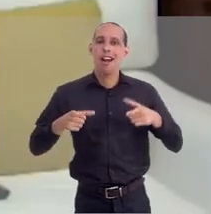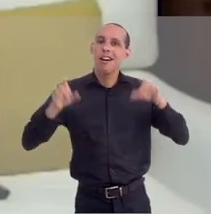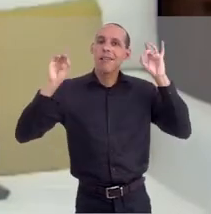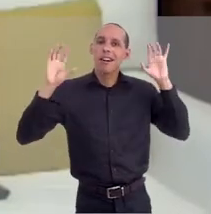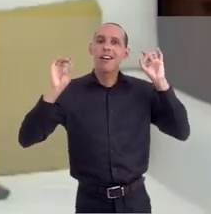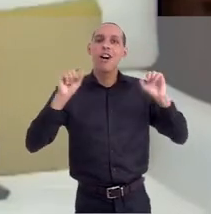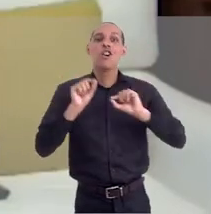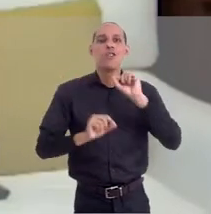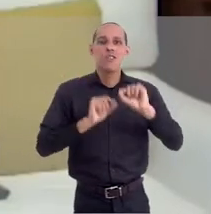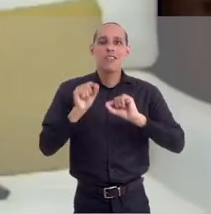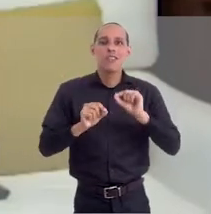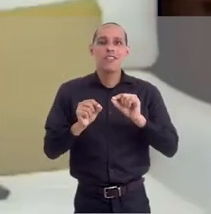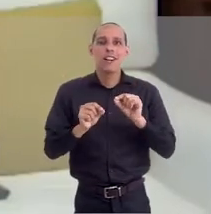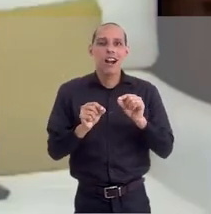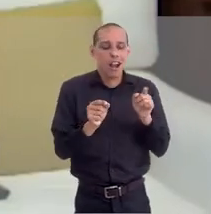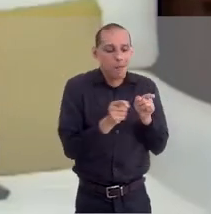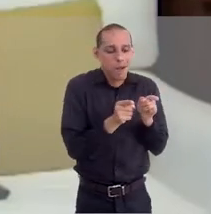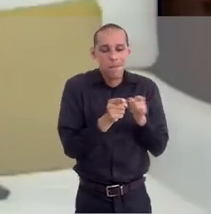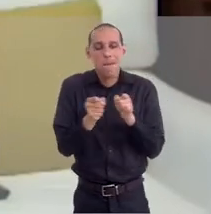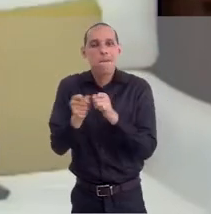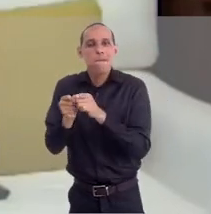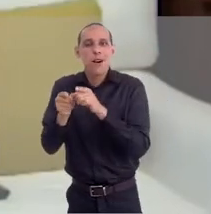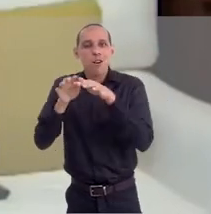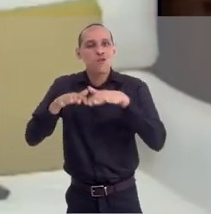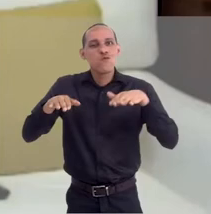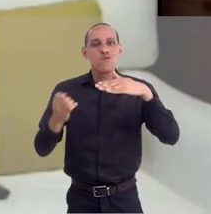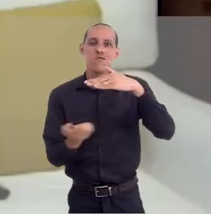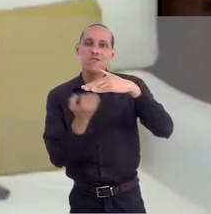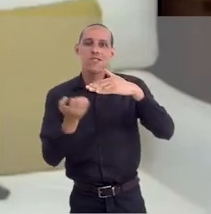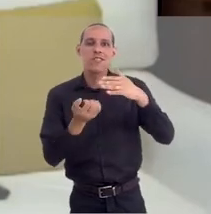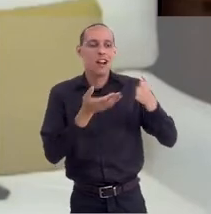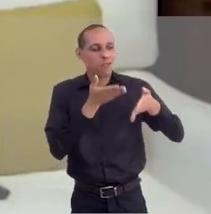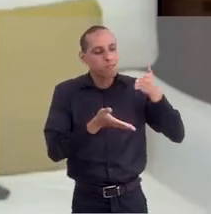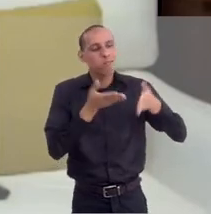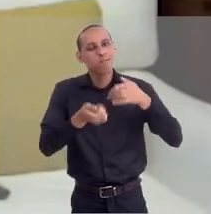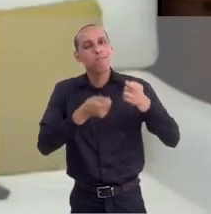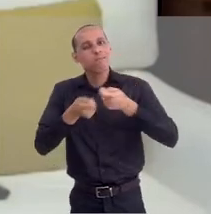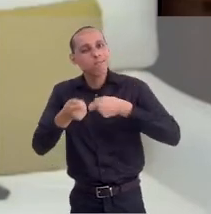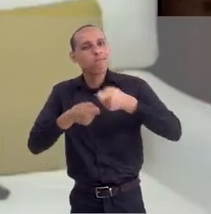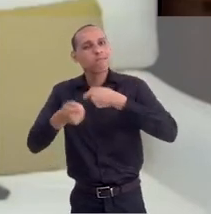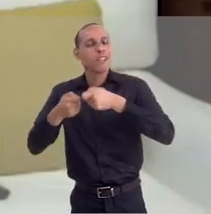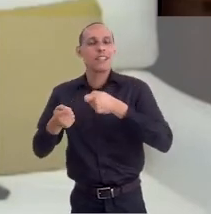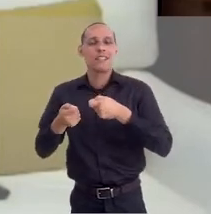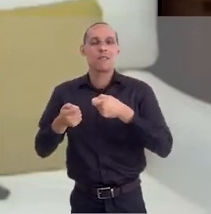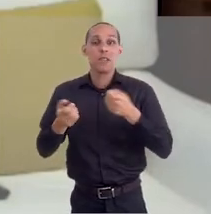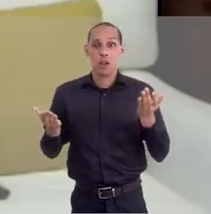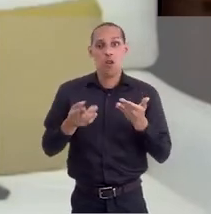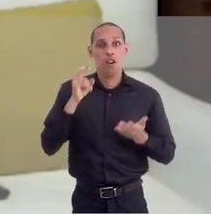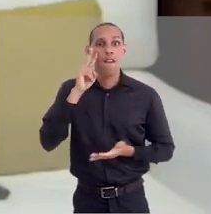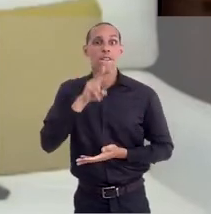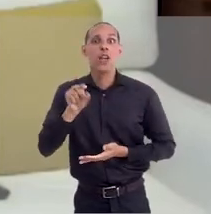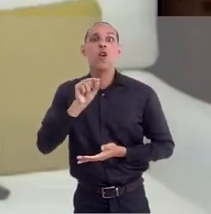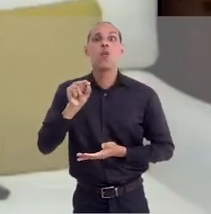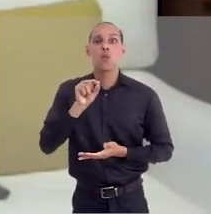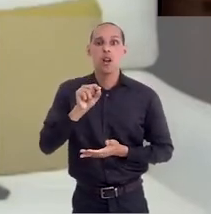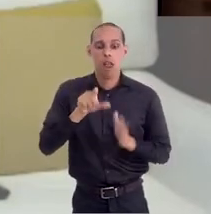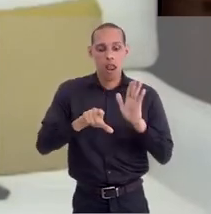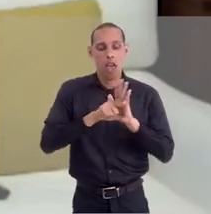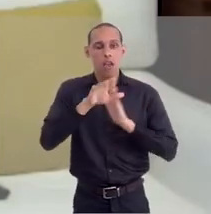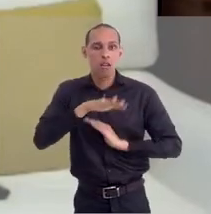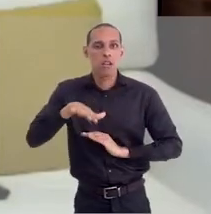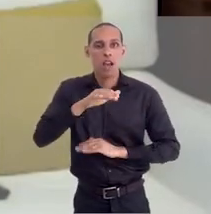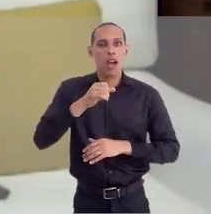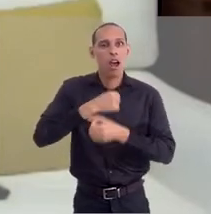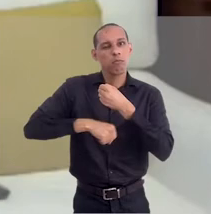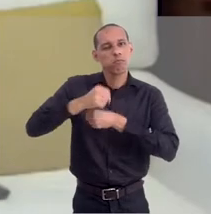local privilegiado de atuação das micro e pequenas empresas. O que verificamos hoje é que, depois da Lei Geral da